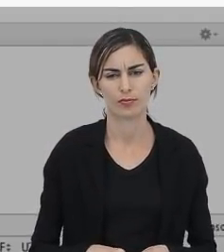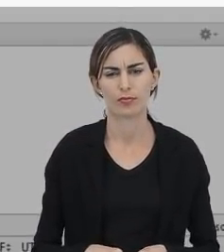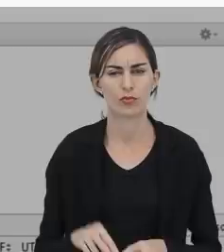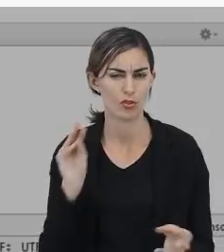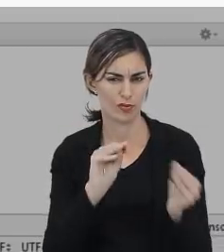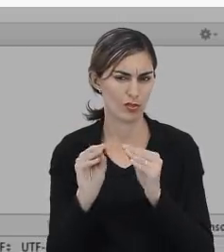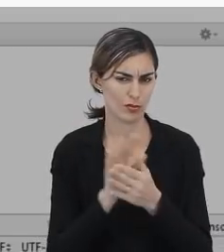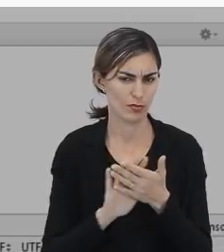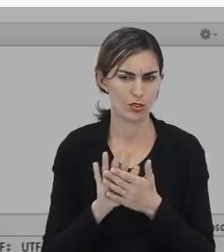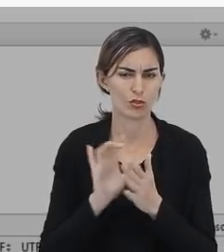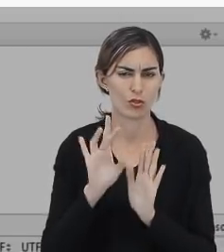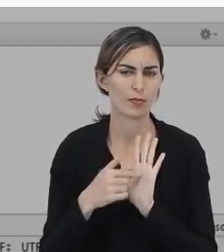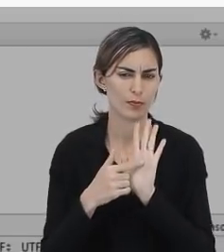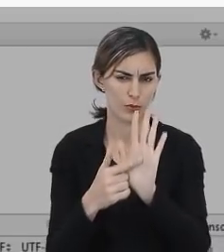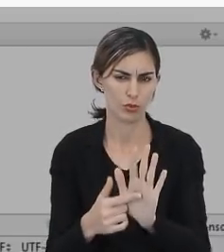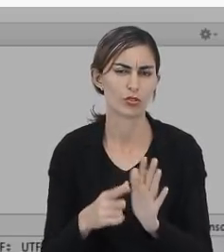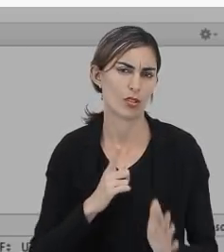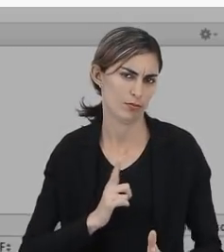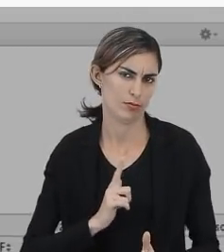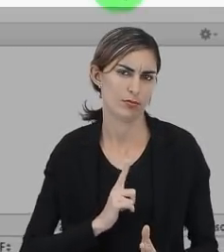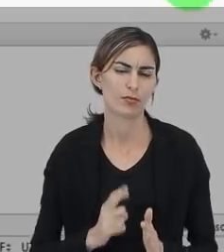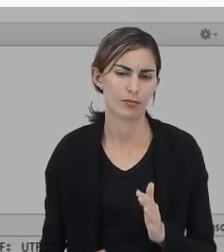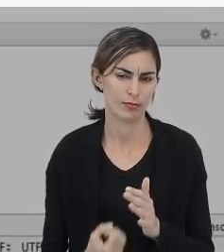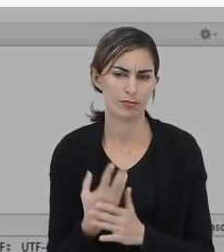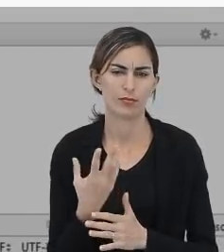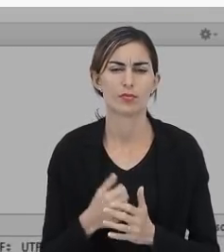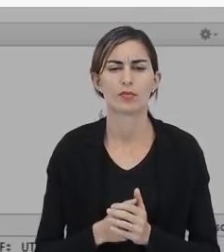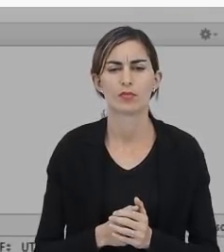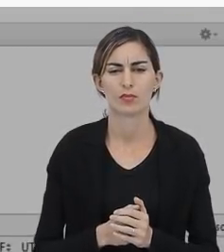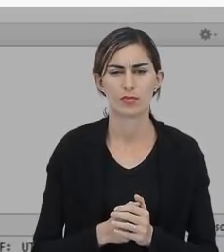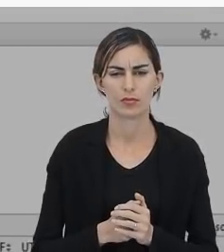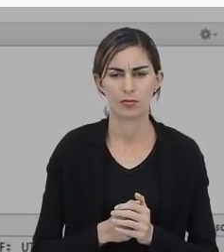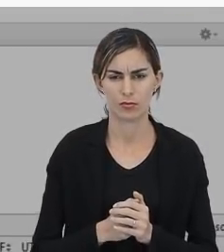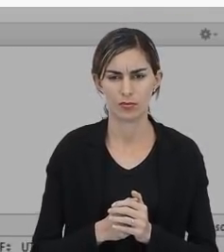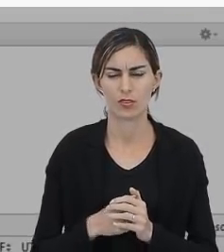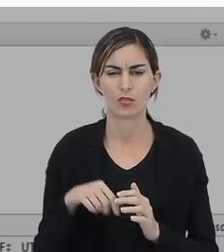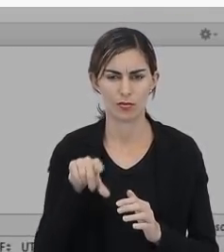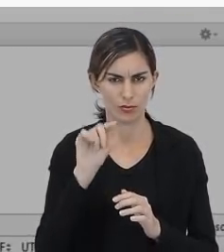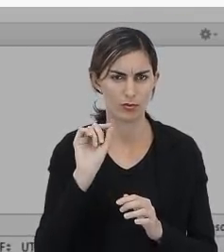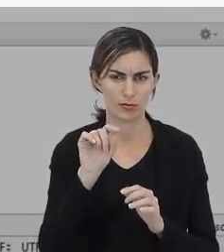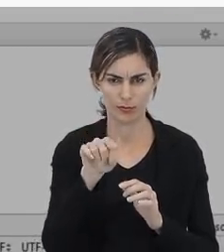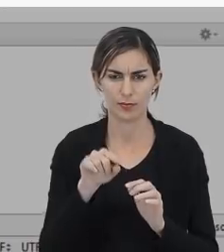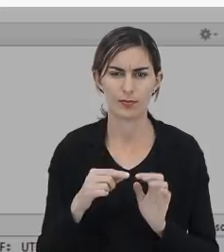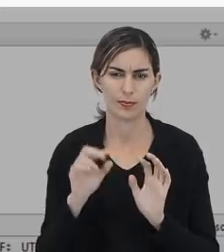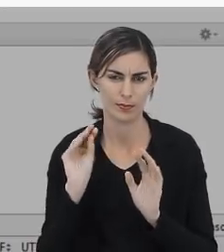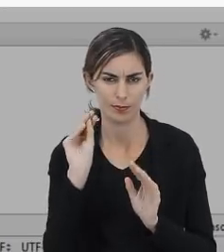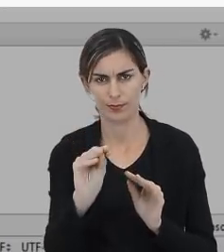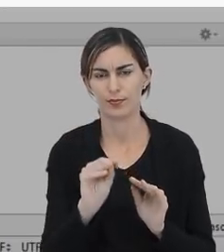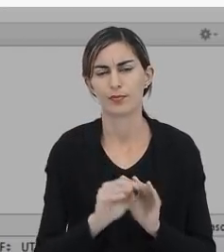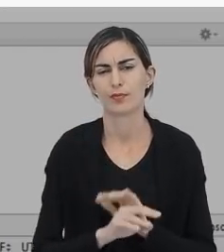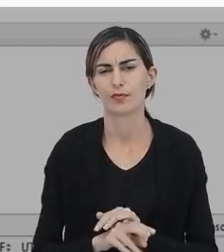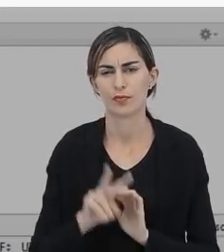eu não vou colocar nada, só vou declarar que existe. Então, eu inicializei a variável,